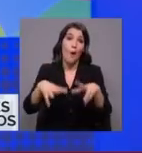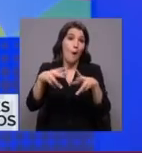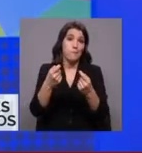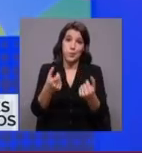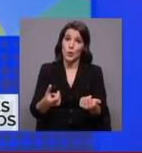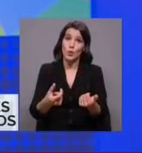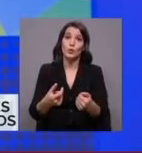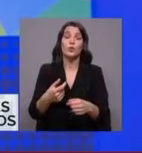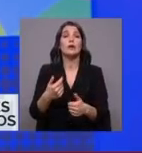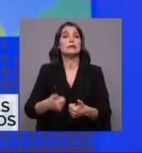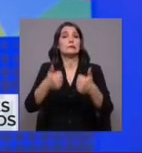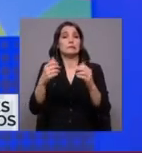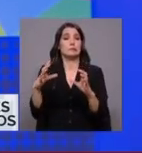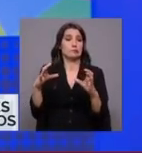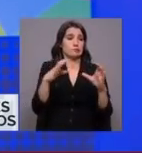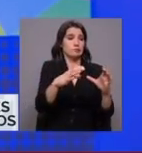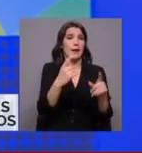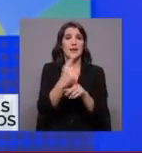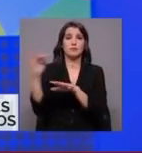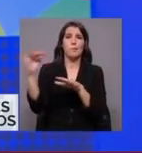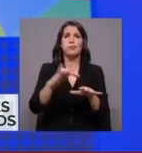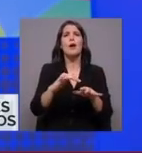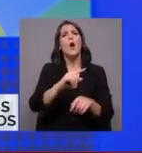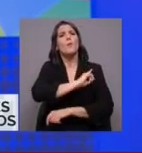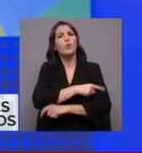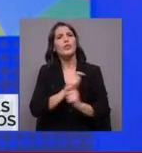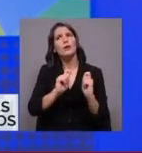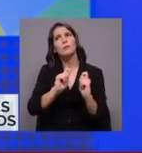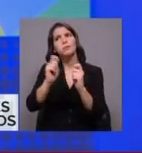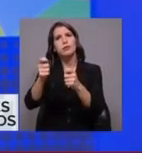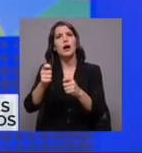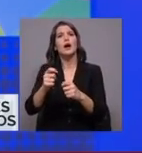liminarmente recusada qualquer forma não